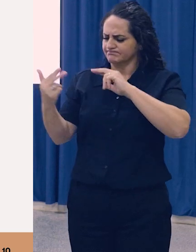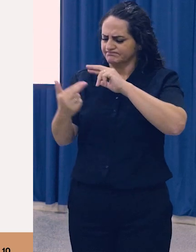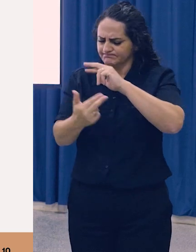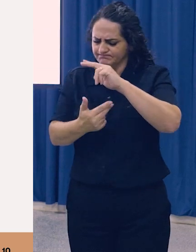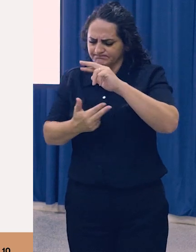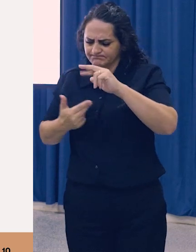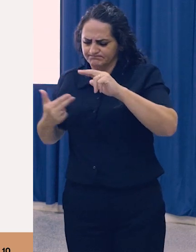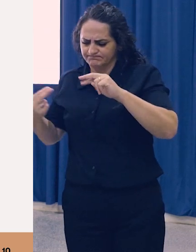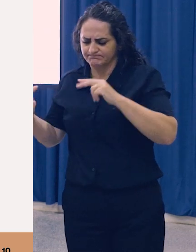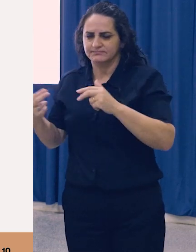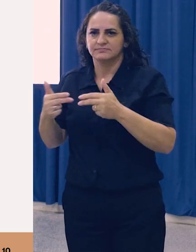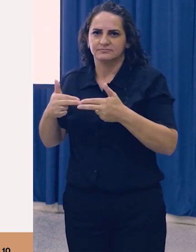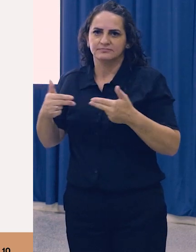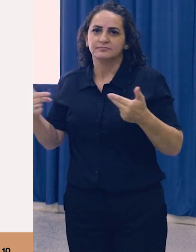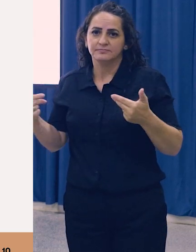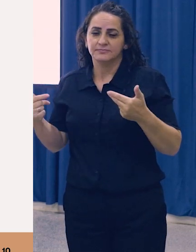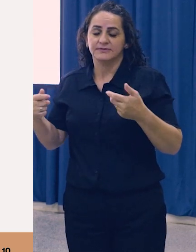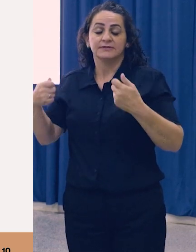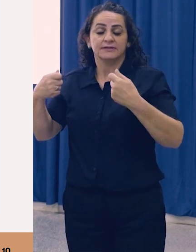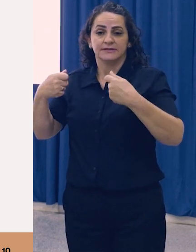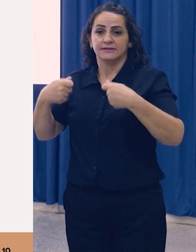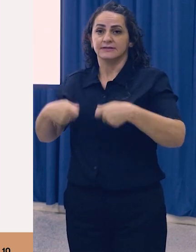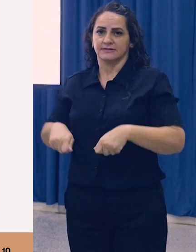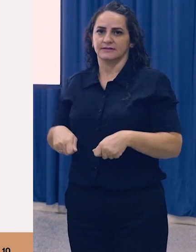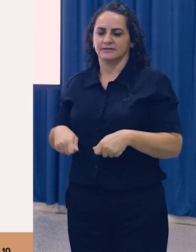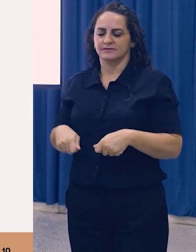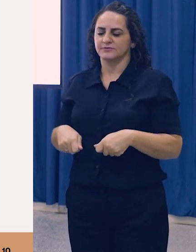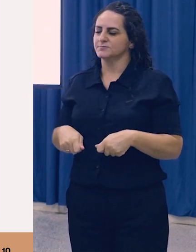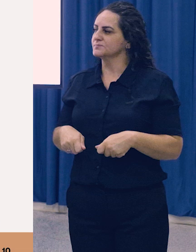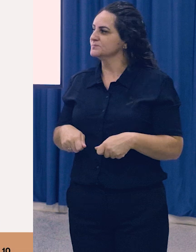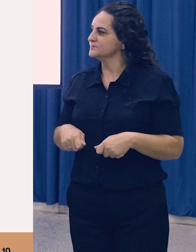elementos que podem ser